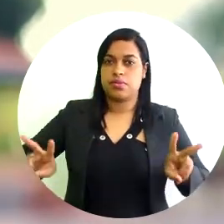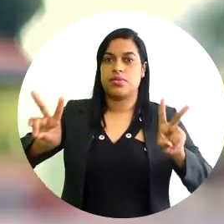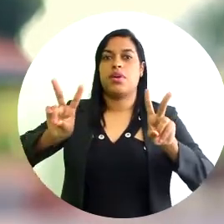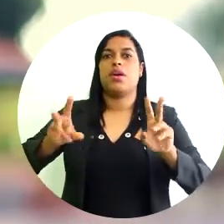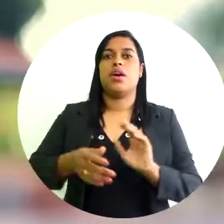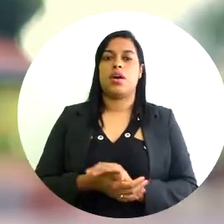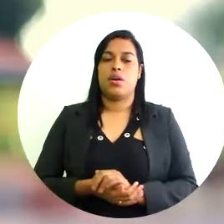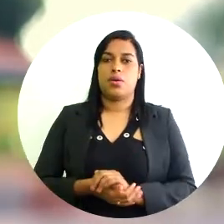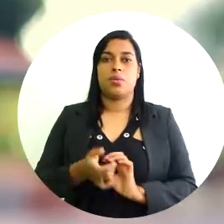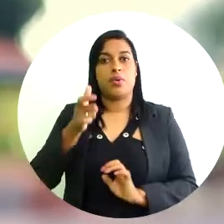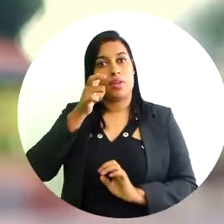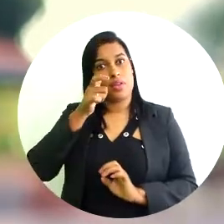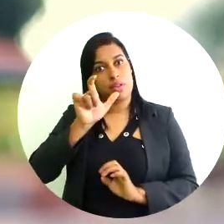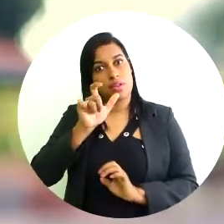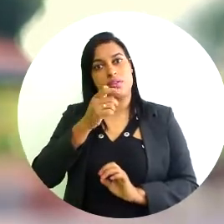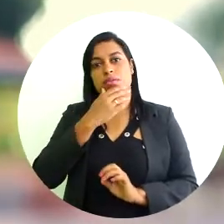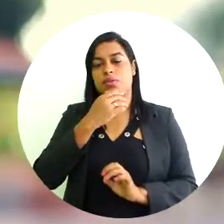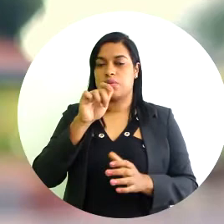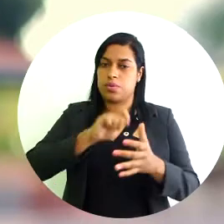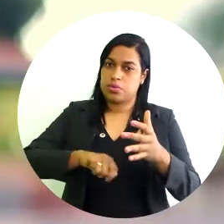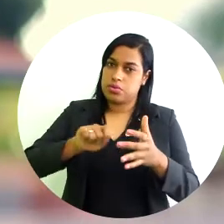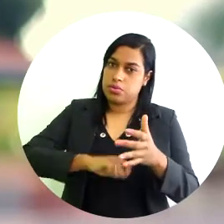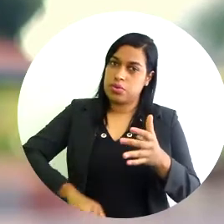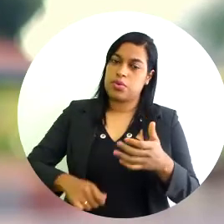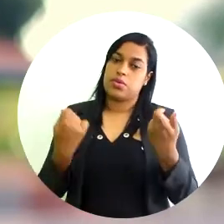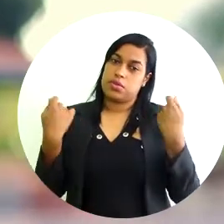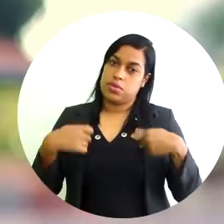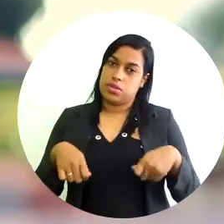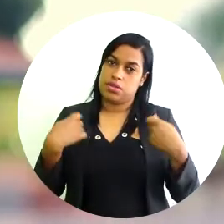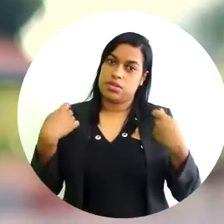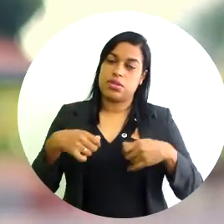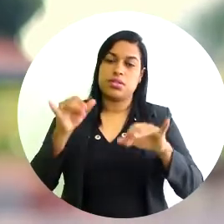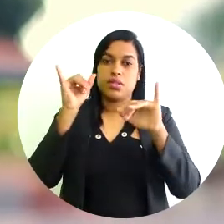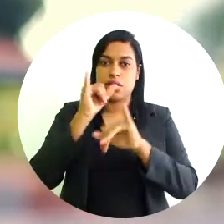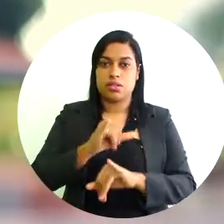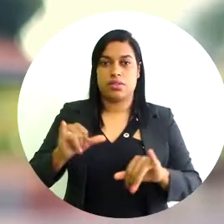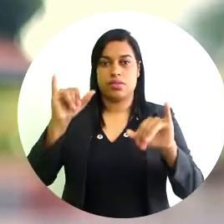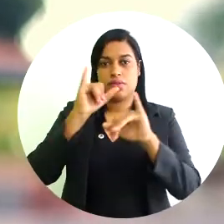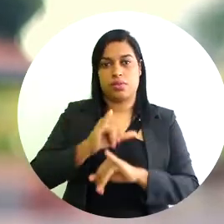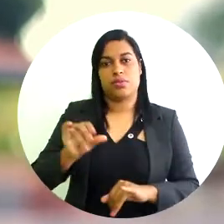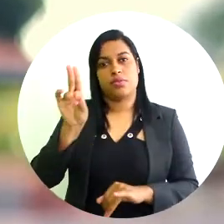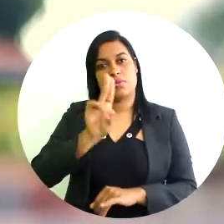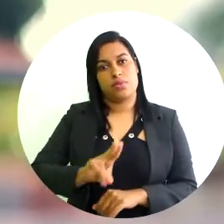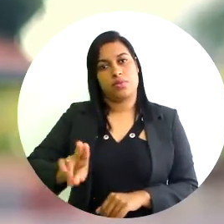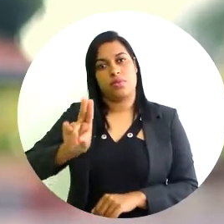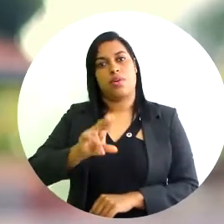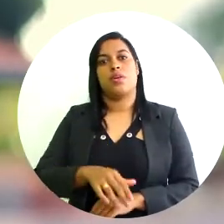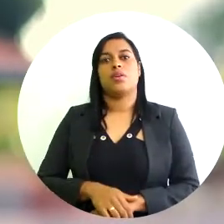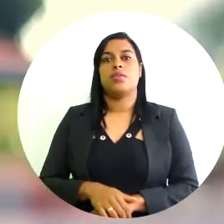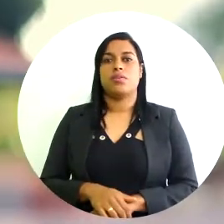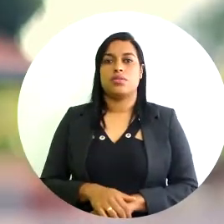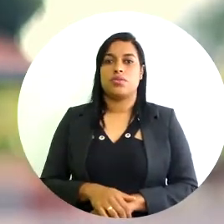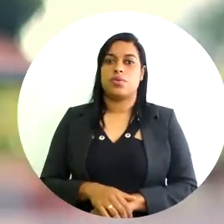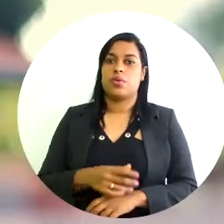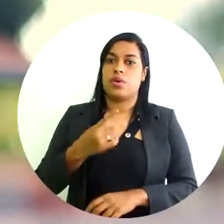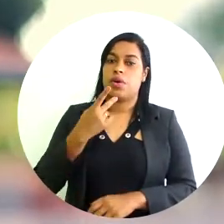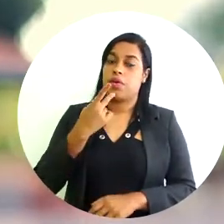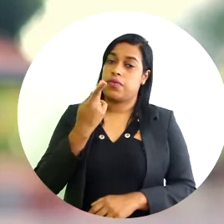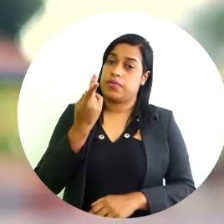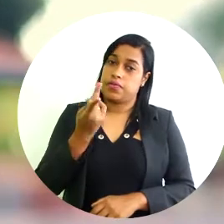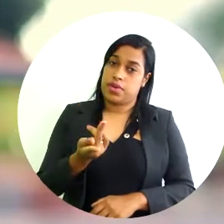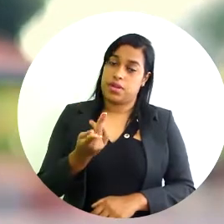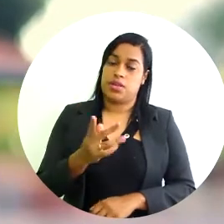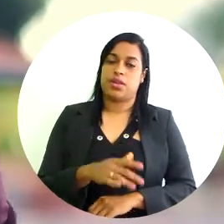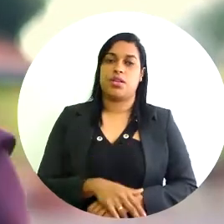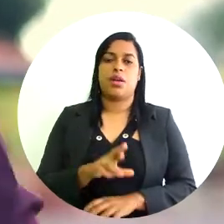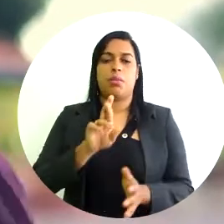trabalhar com a intenção do autor, vai trabalhar com a necessidade de informação do usuário, com a adequação do vocabulário. Então eu